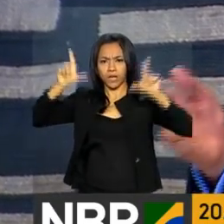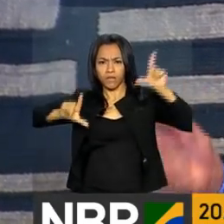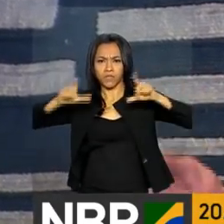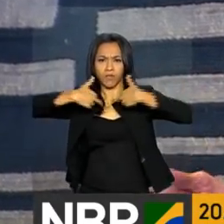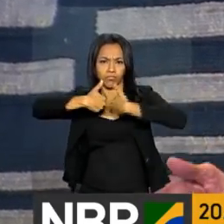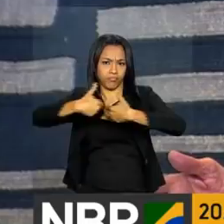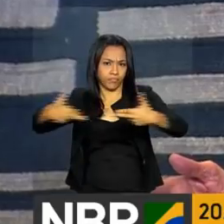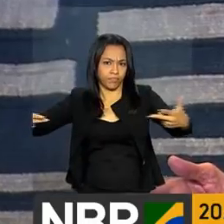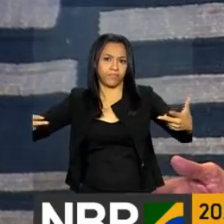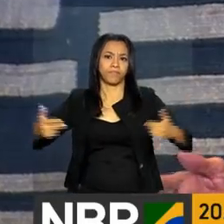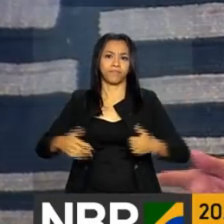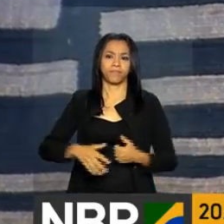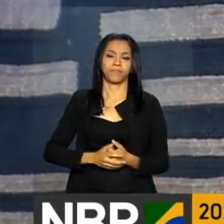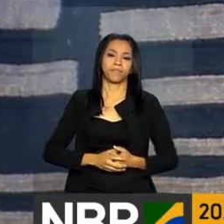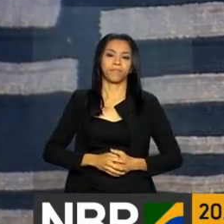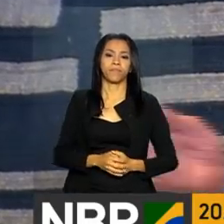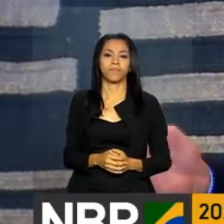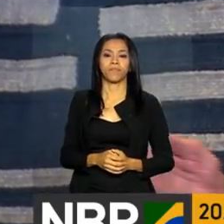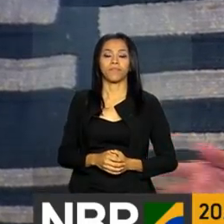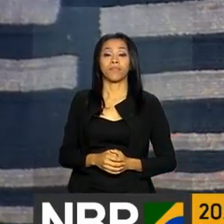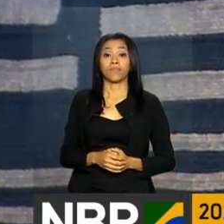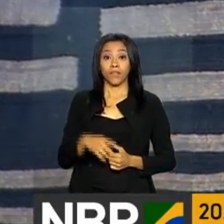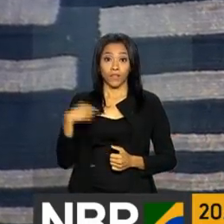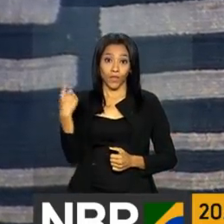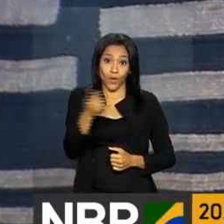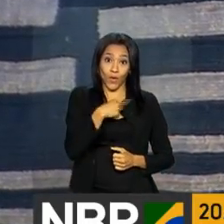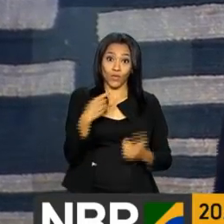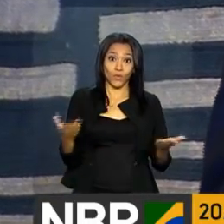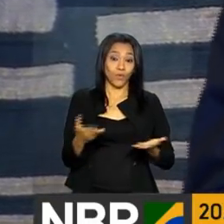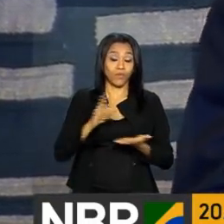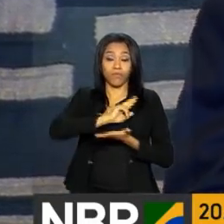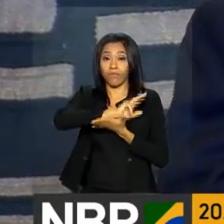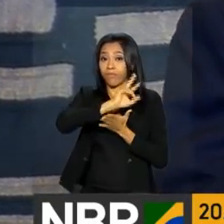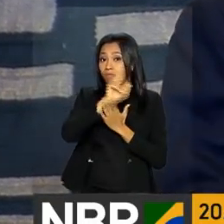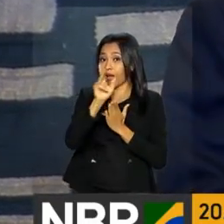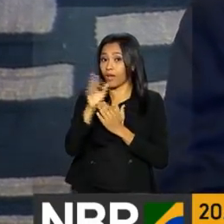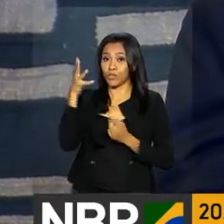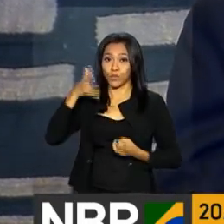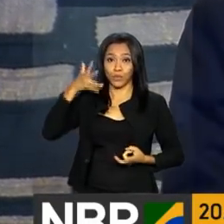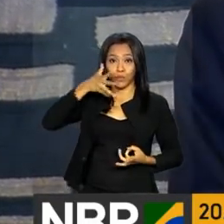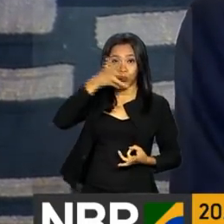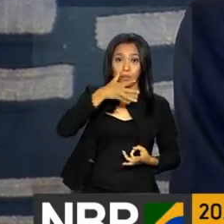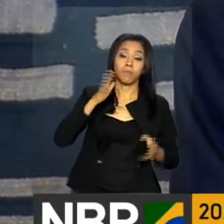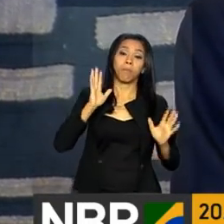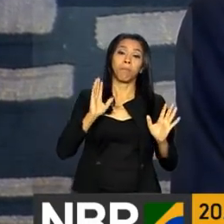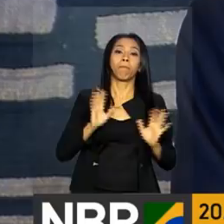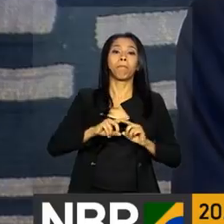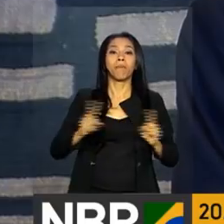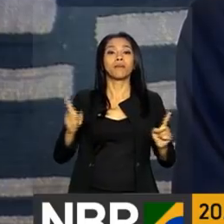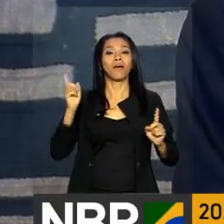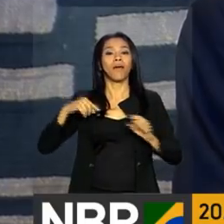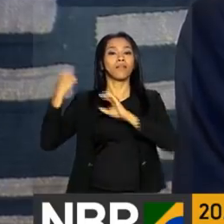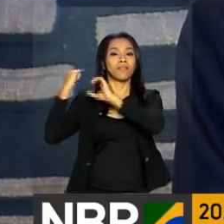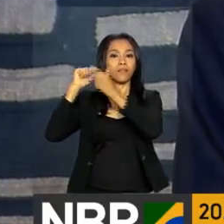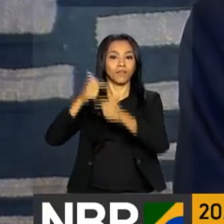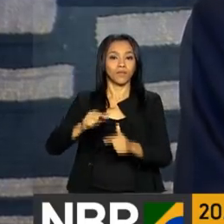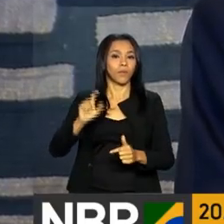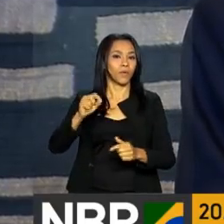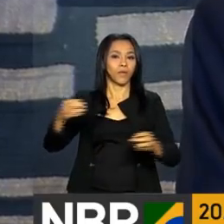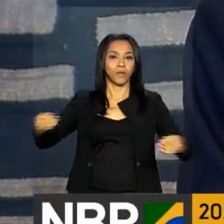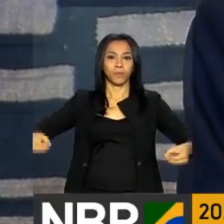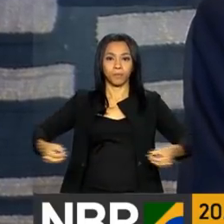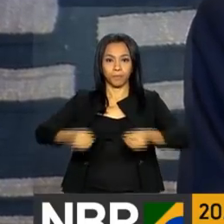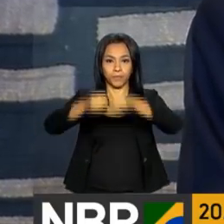seja por falta de discurso. Nós já fizemos vários hoje, né? Mas é tradicional o brinde que se faz